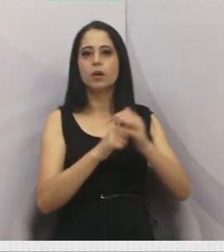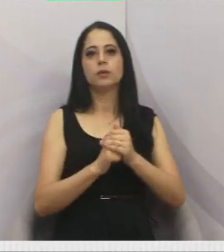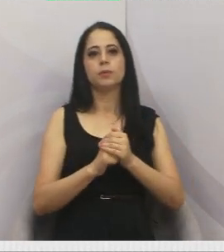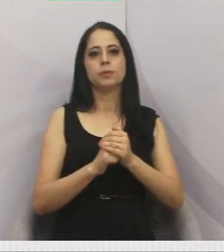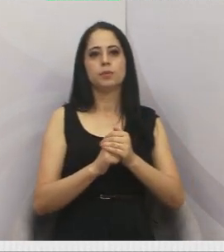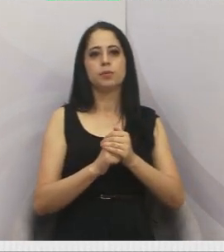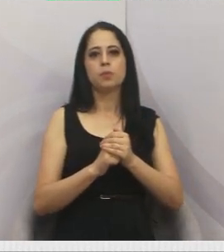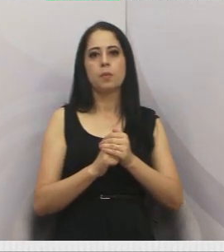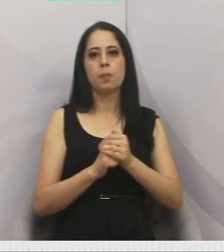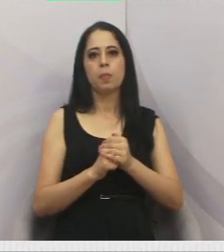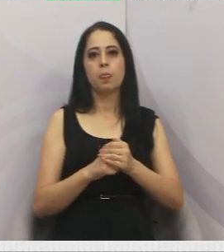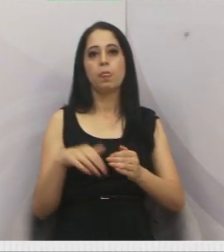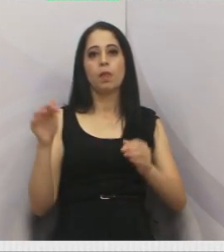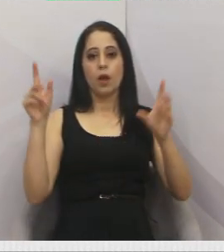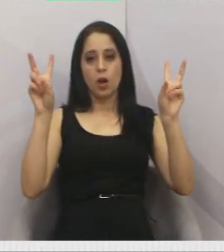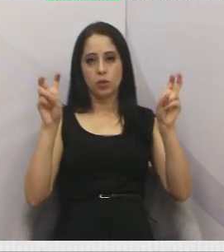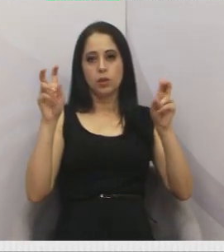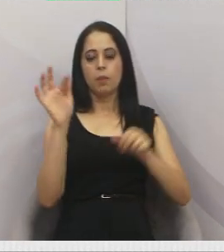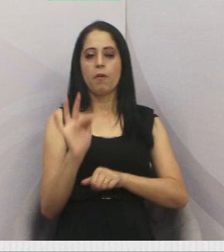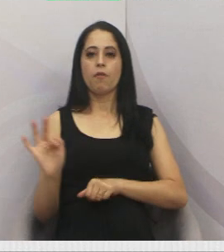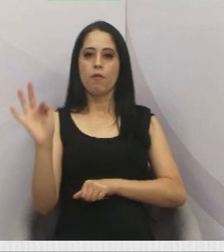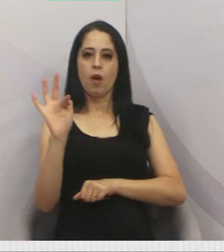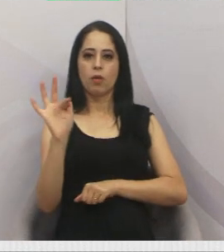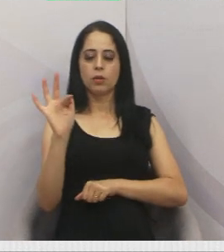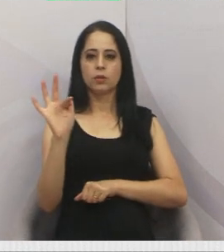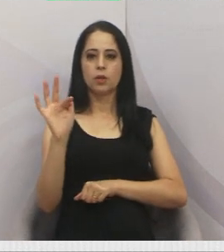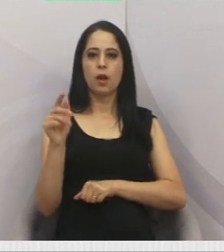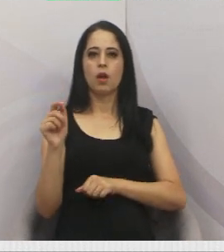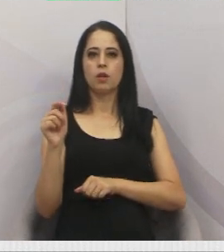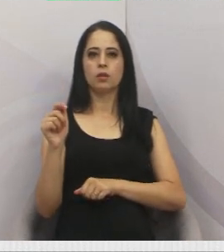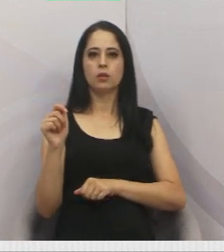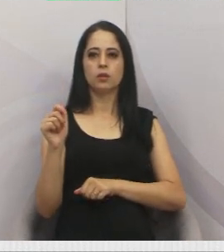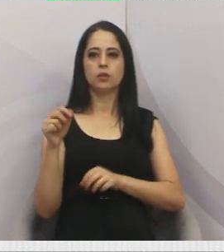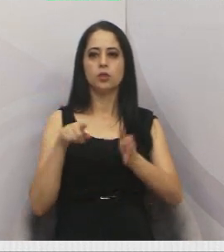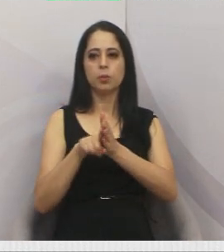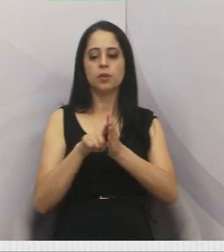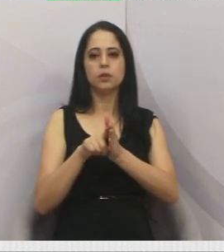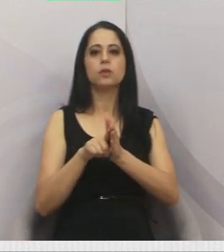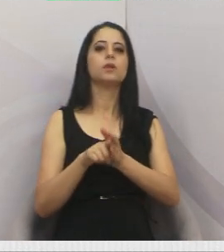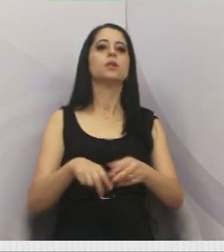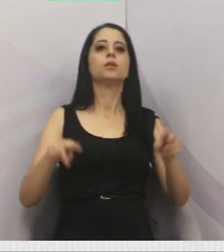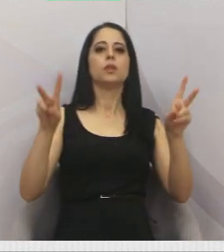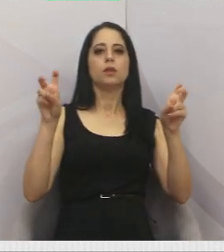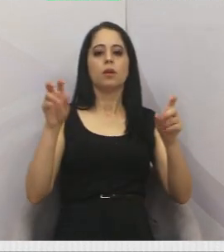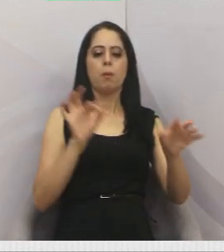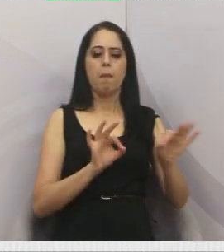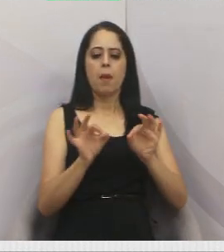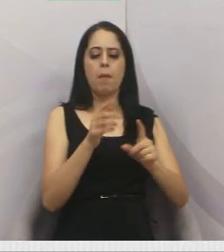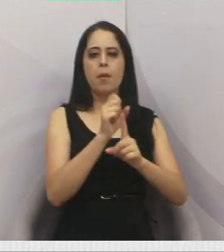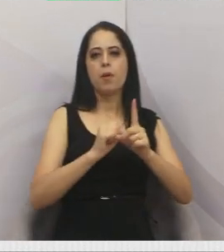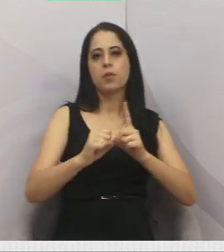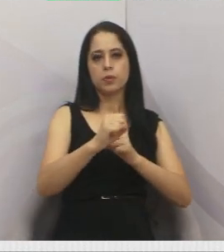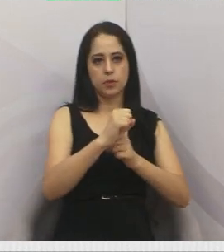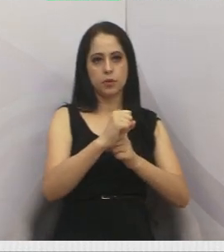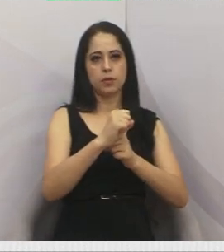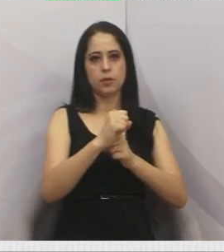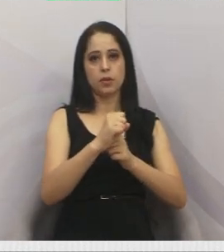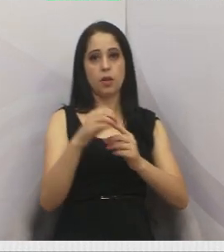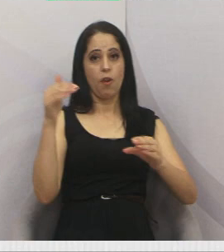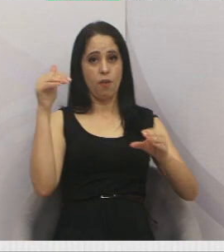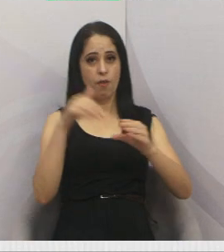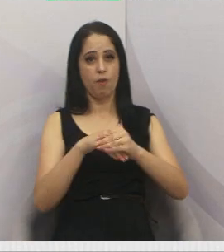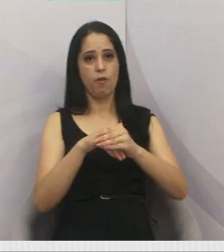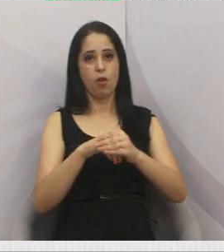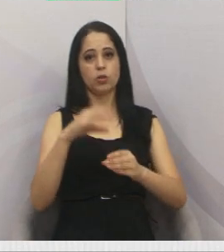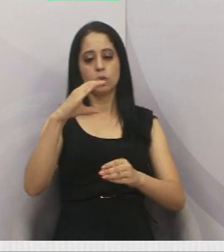Segmento Entidades Acadêmicas, um voto para a Fatec Jacareí. Segmento Organização da Sociedade Civil, um voto para a Associação Criança